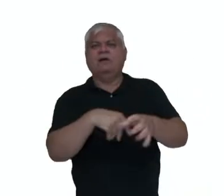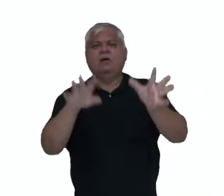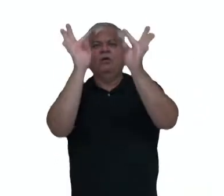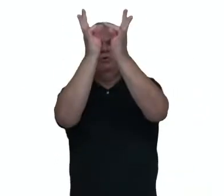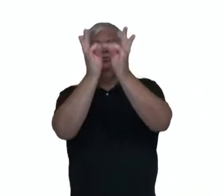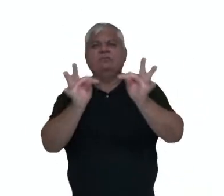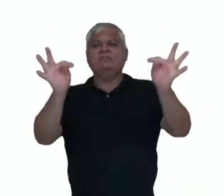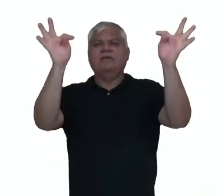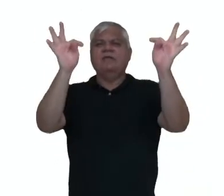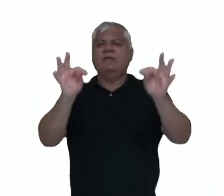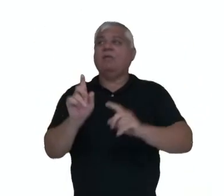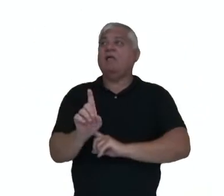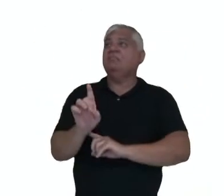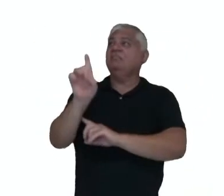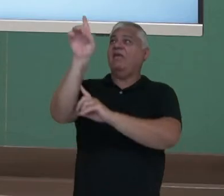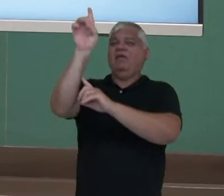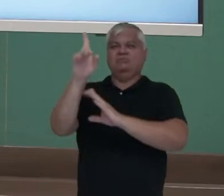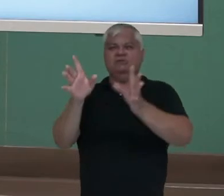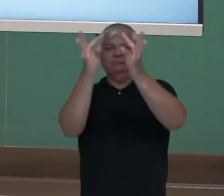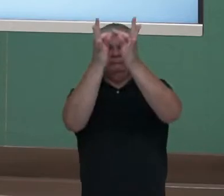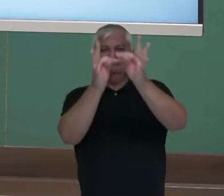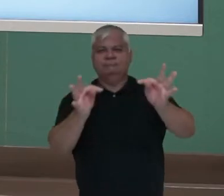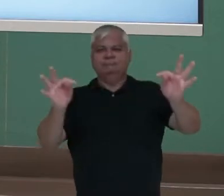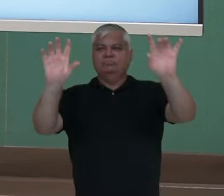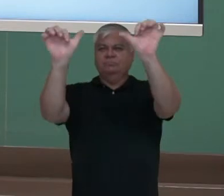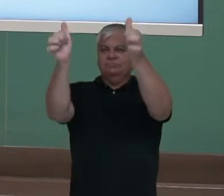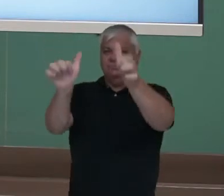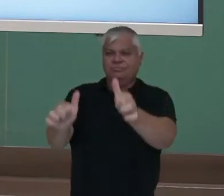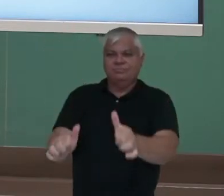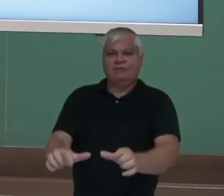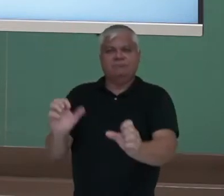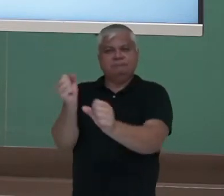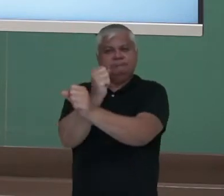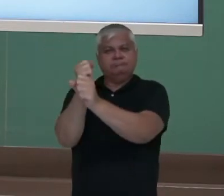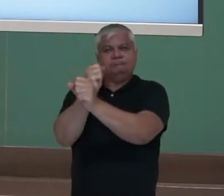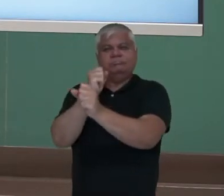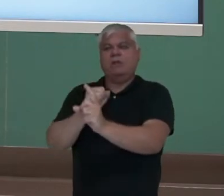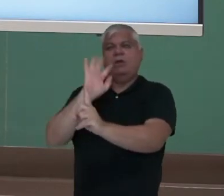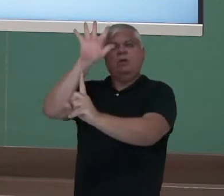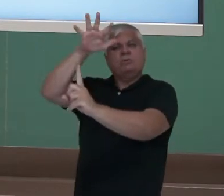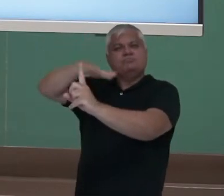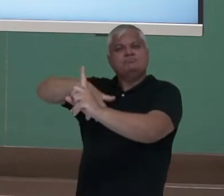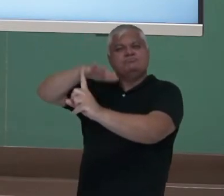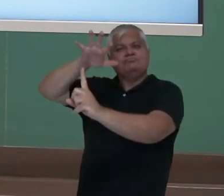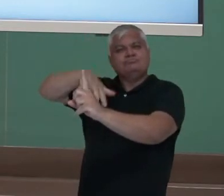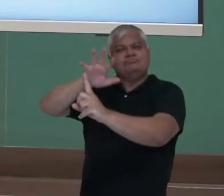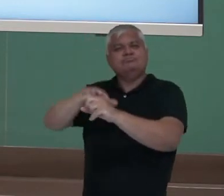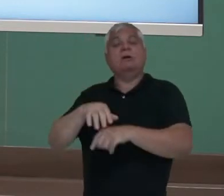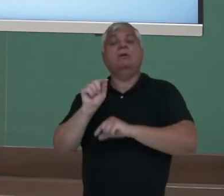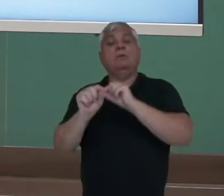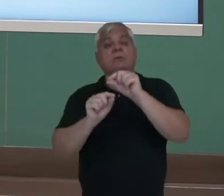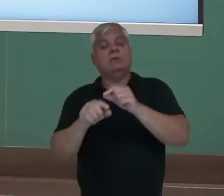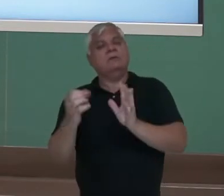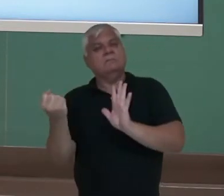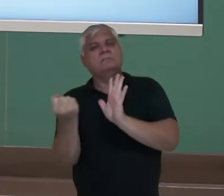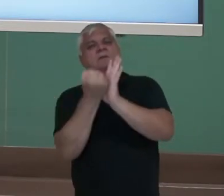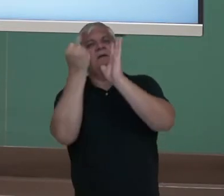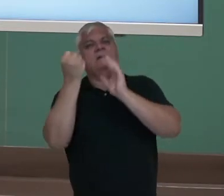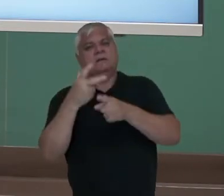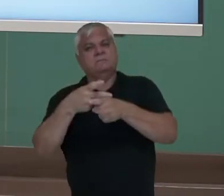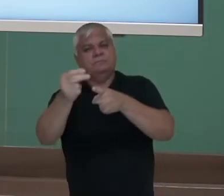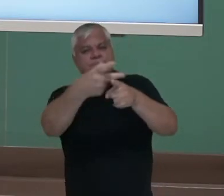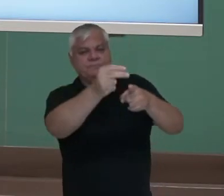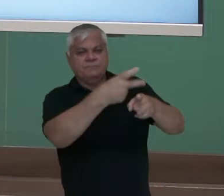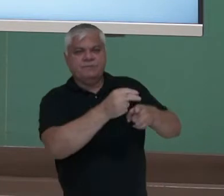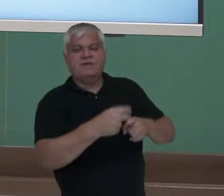homenagem a determinado deus, como uma forma de homenagear esse Deus, né? E marcar também as suas conquistas,